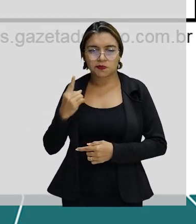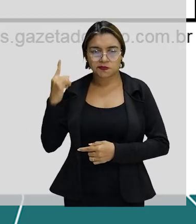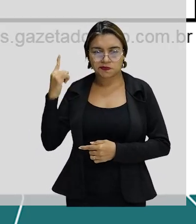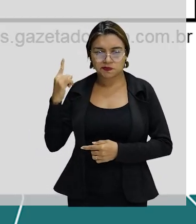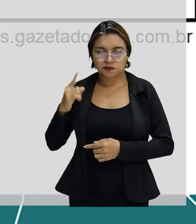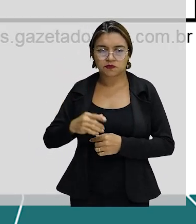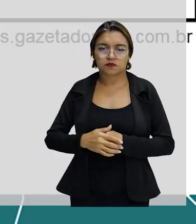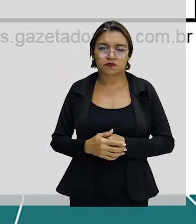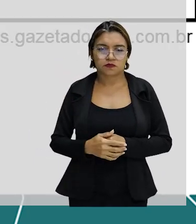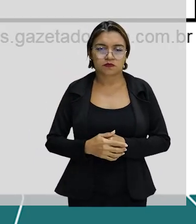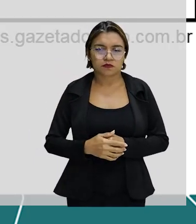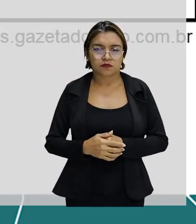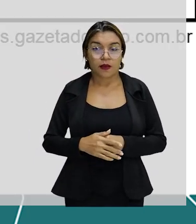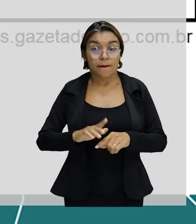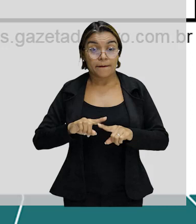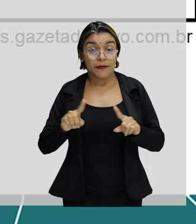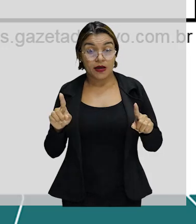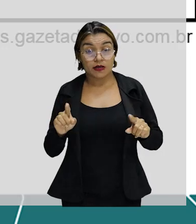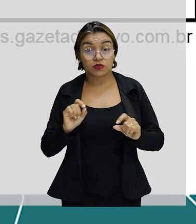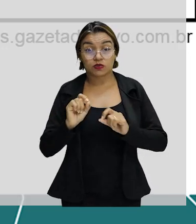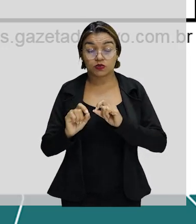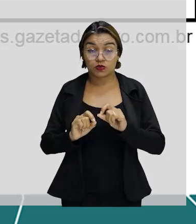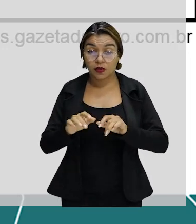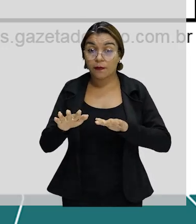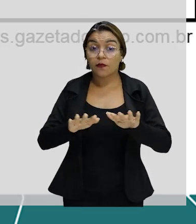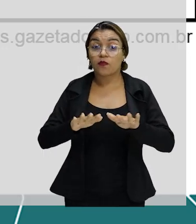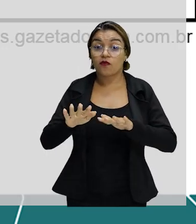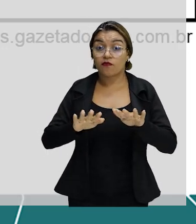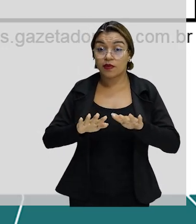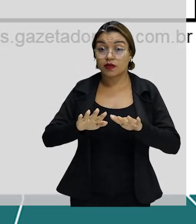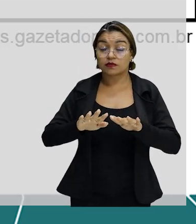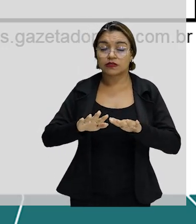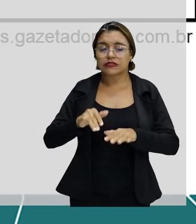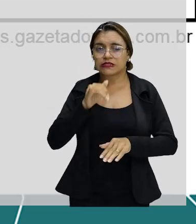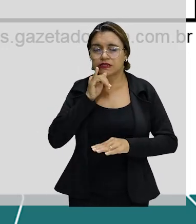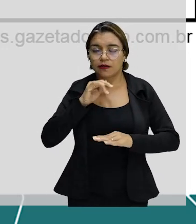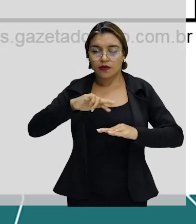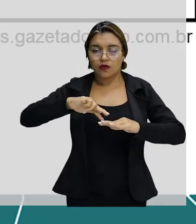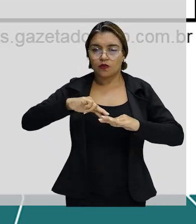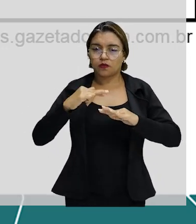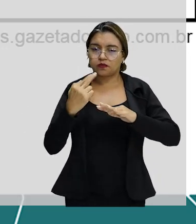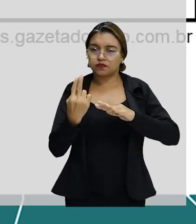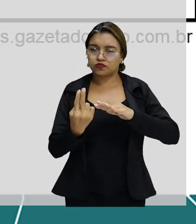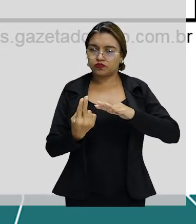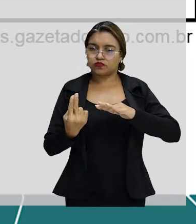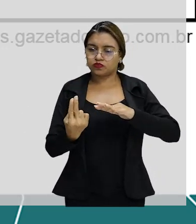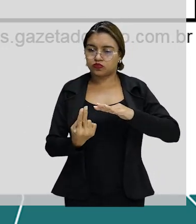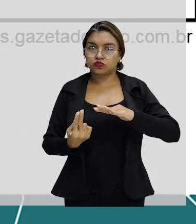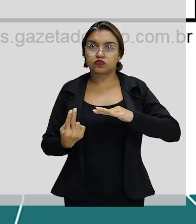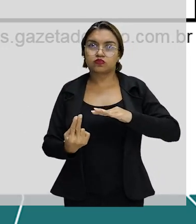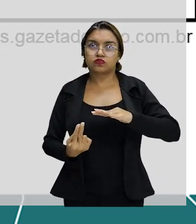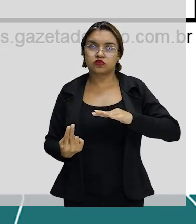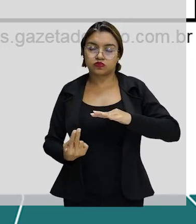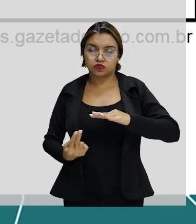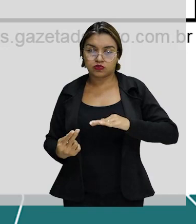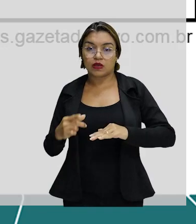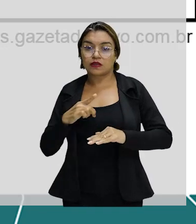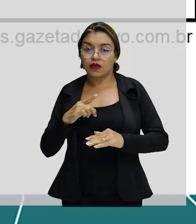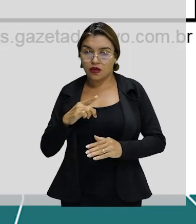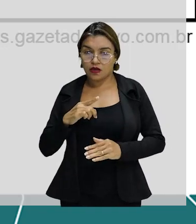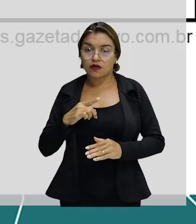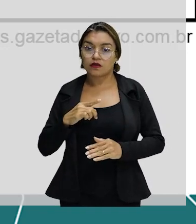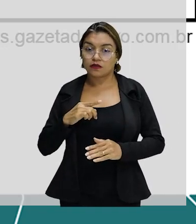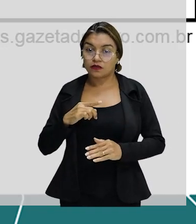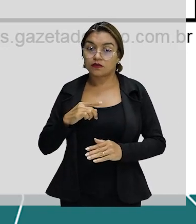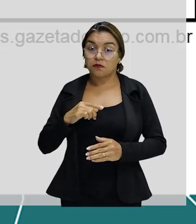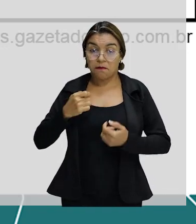a saltadora deve realizar a movimentação de parafuso portanto nesse grupo de saltos é obrigatória a